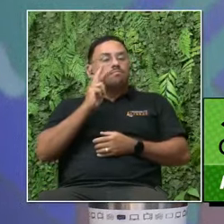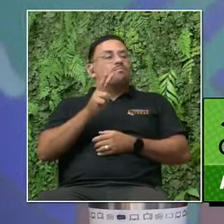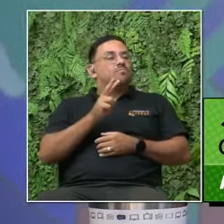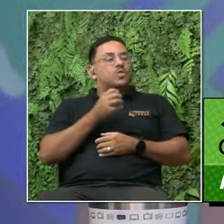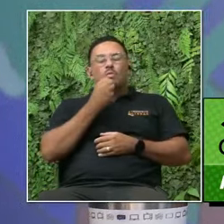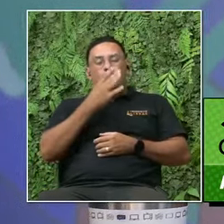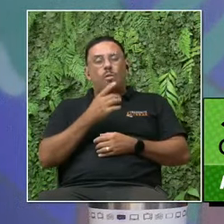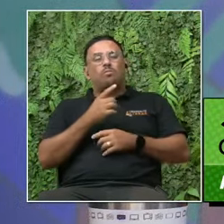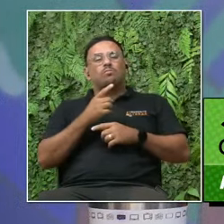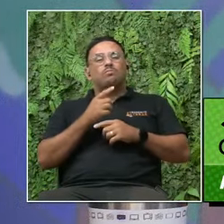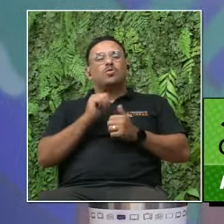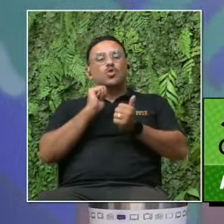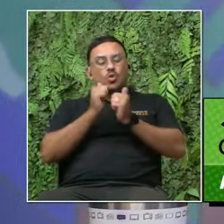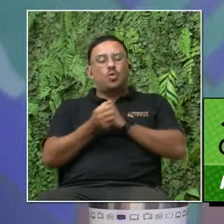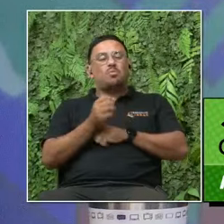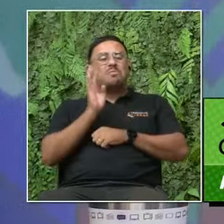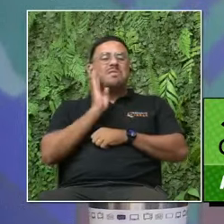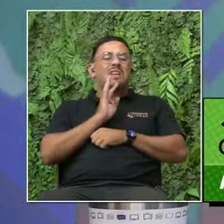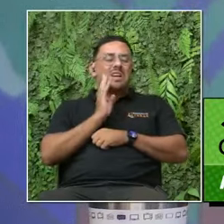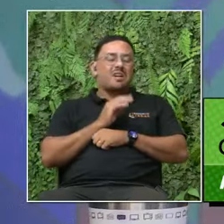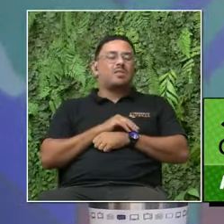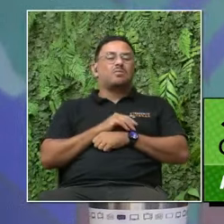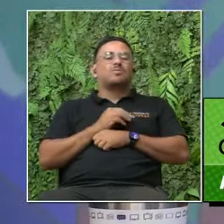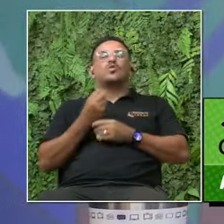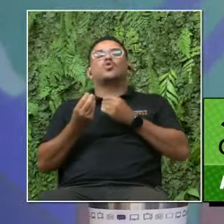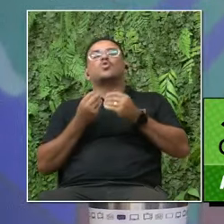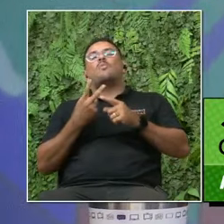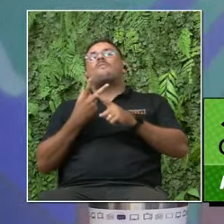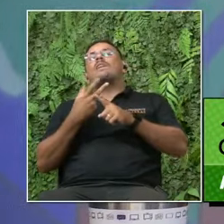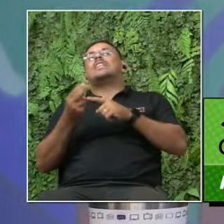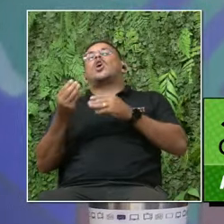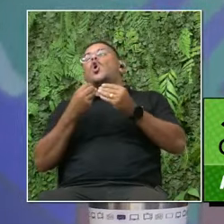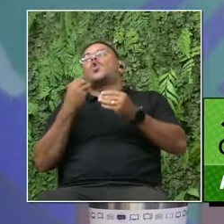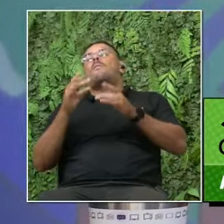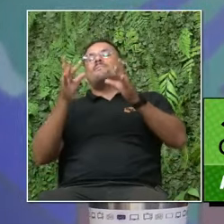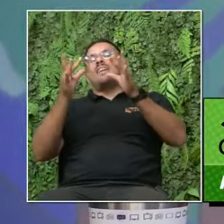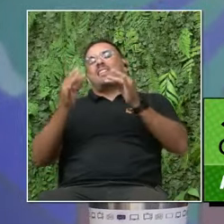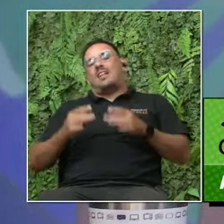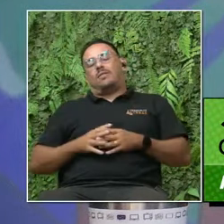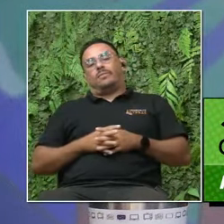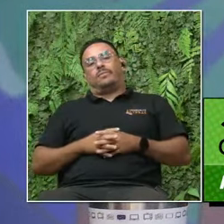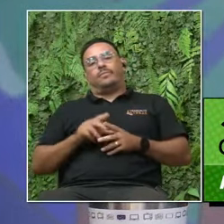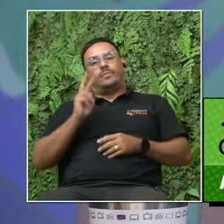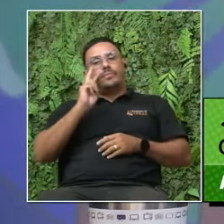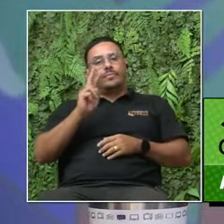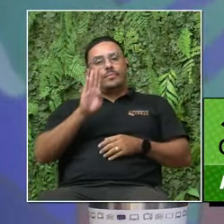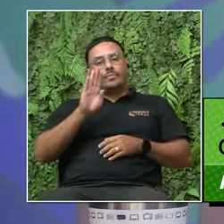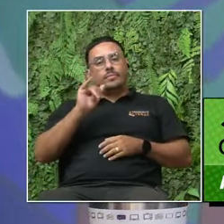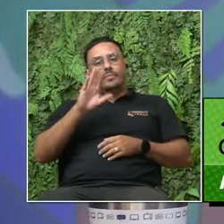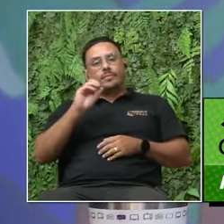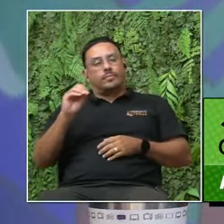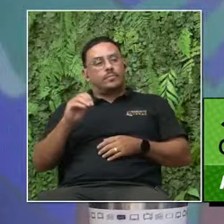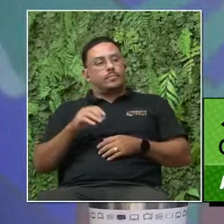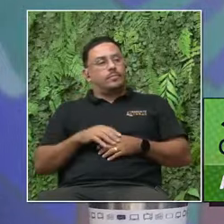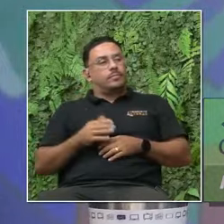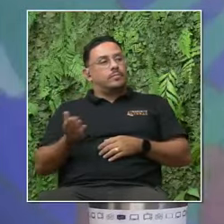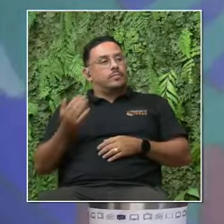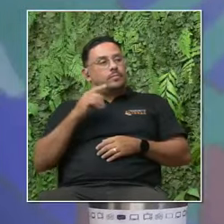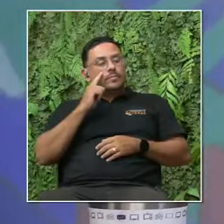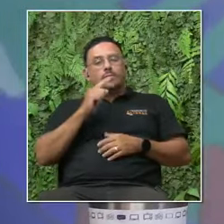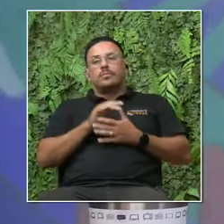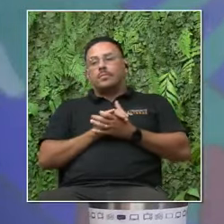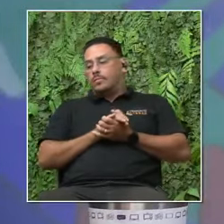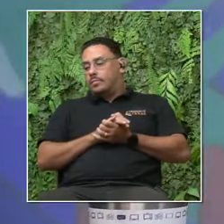futebol um jogo muito legal que foi decidido nos detalhes né Vamos ouvir o Bibico com a